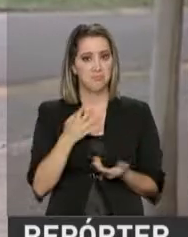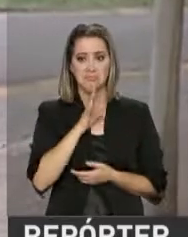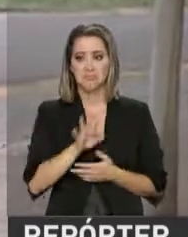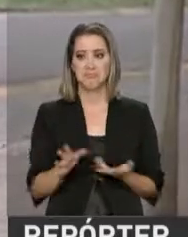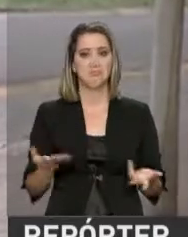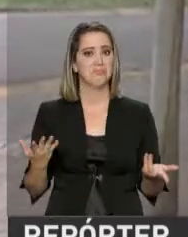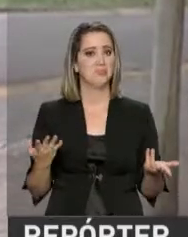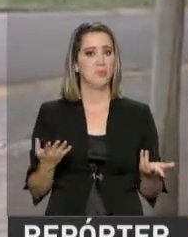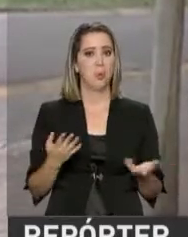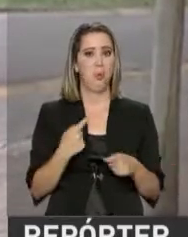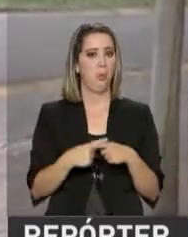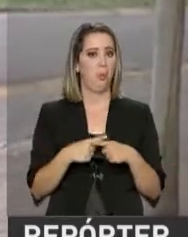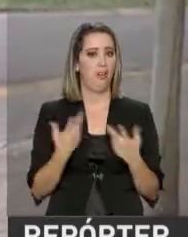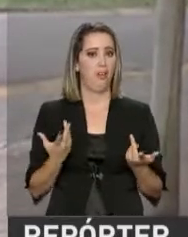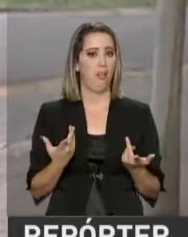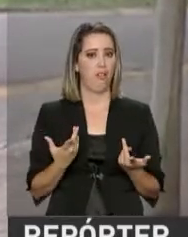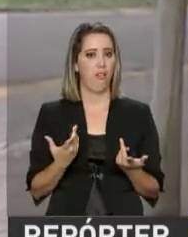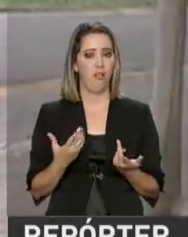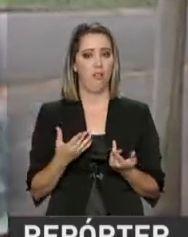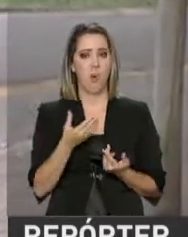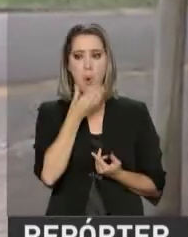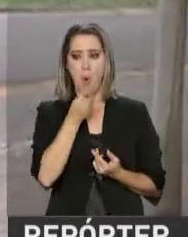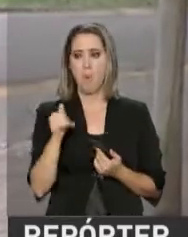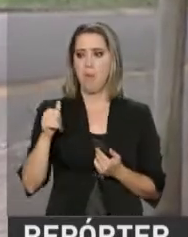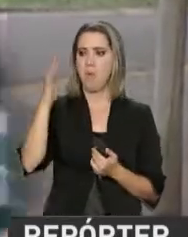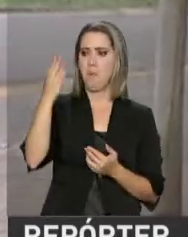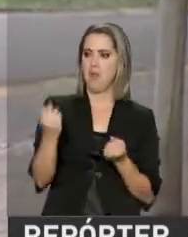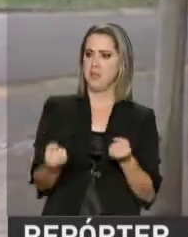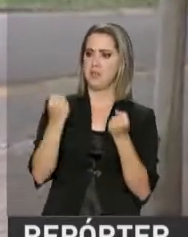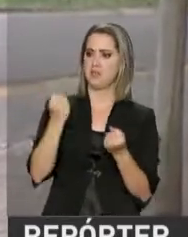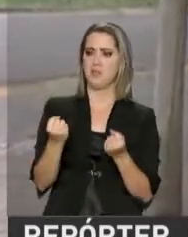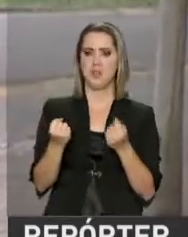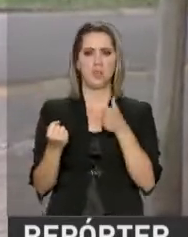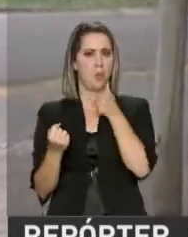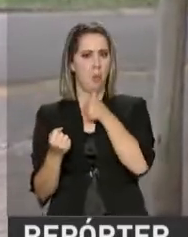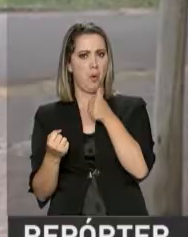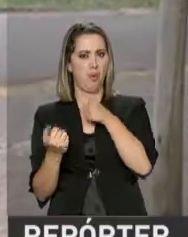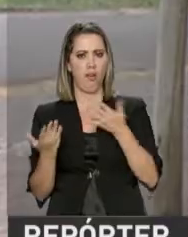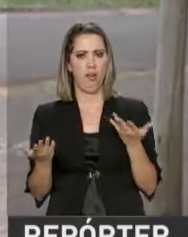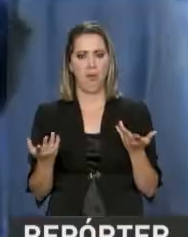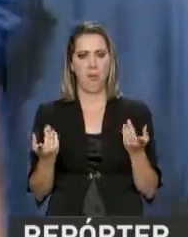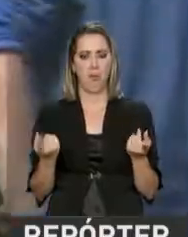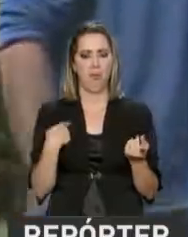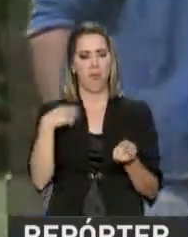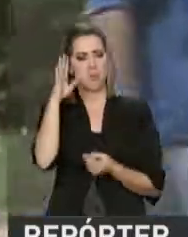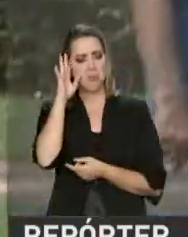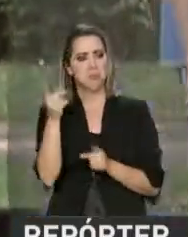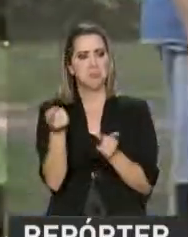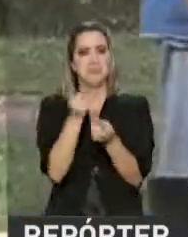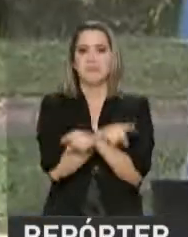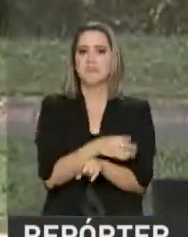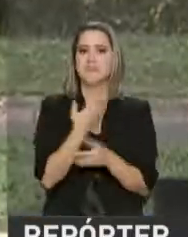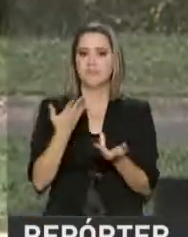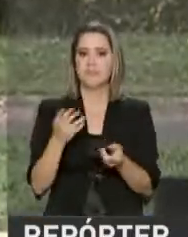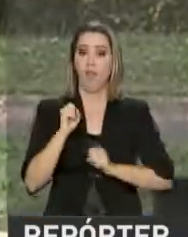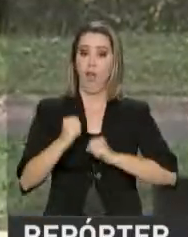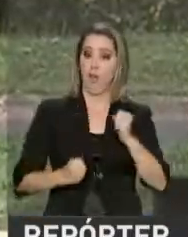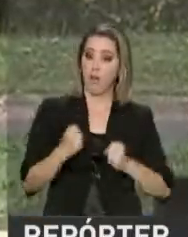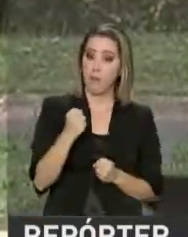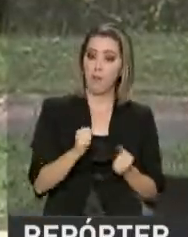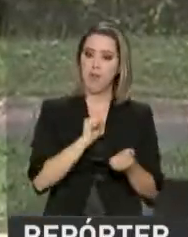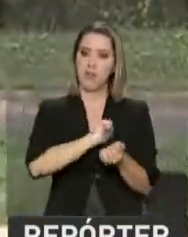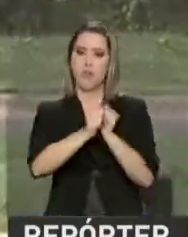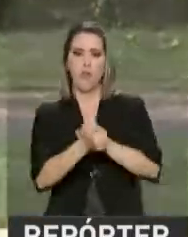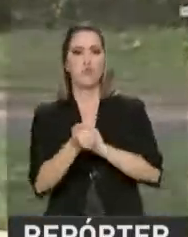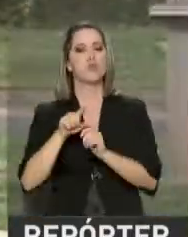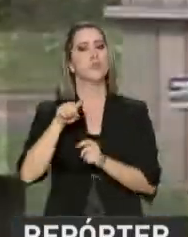que esse índice. A senhora imaginava o contrário? Mas imaginava o contrário até. A caminhada e o futebol foram citados por